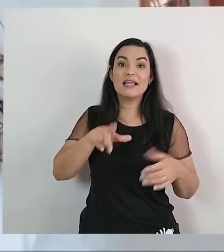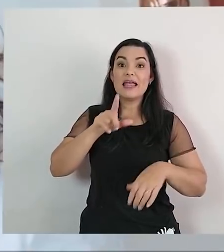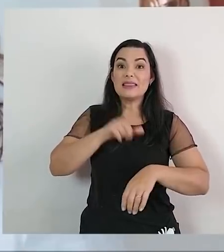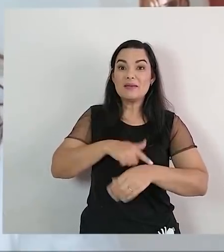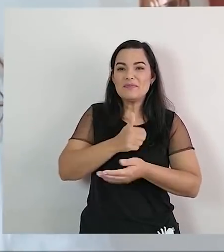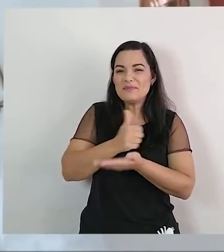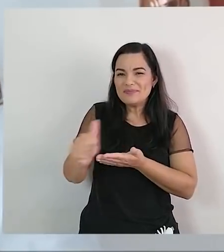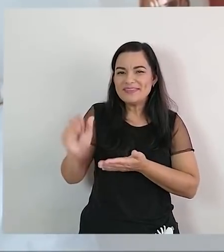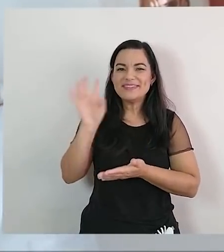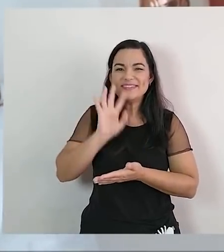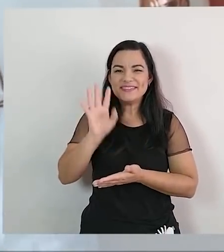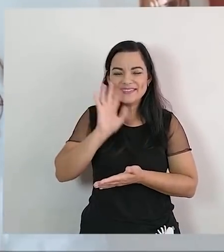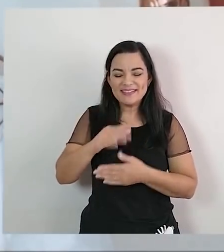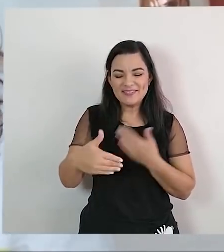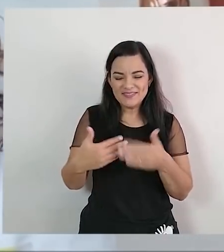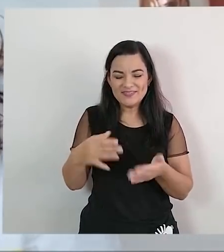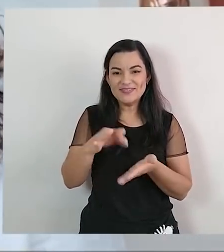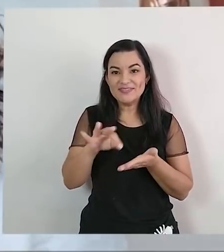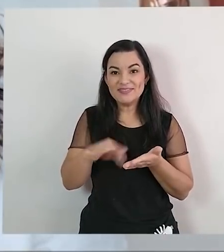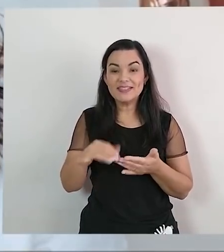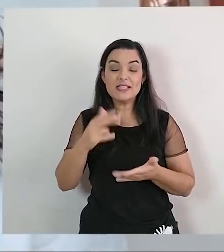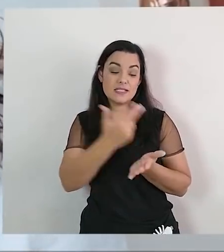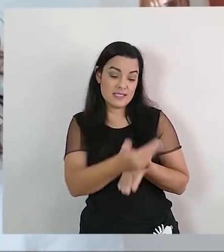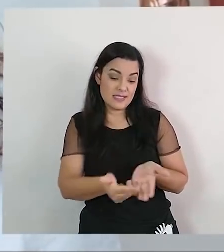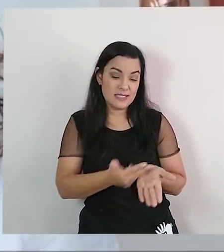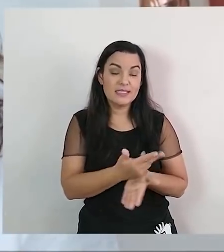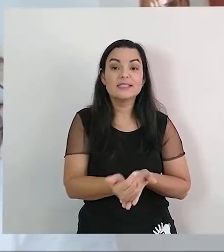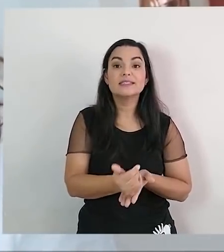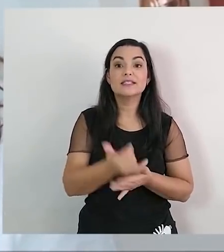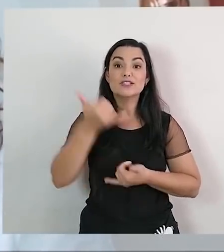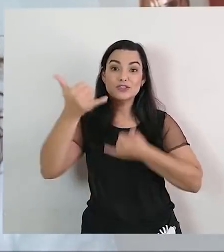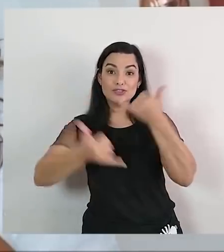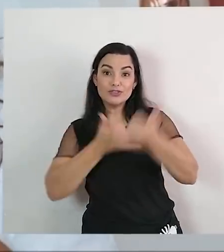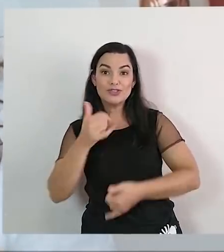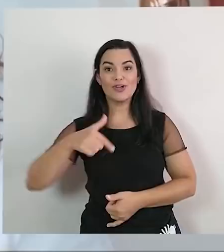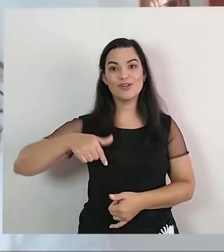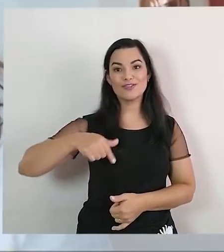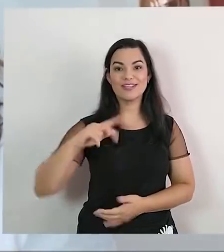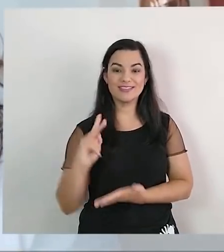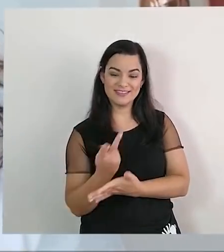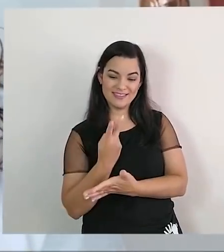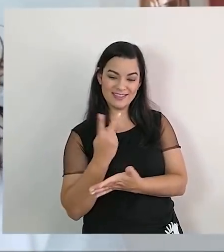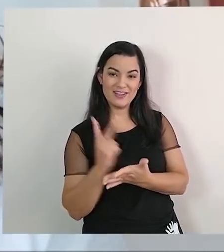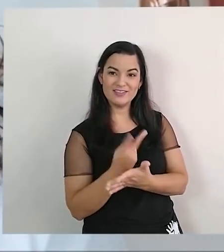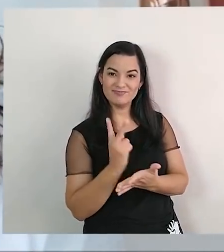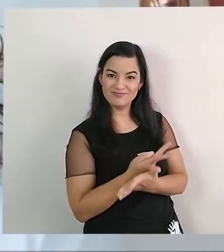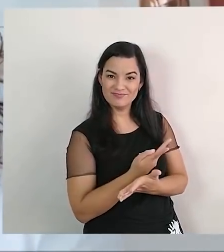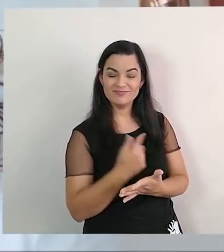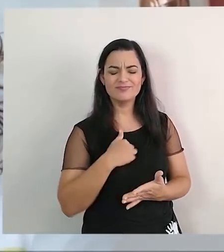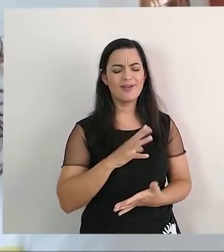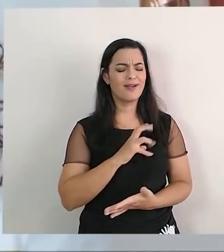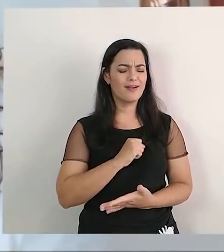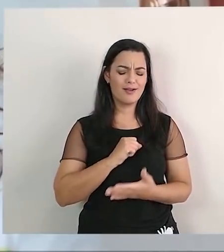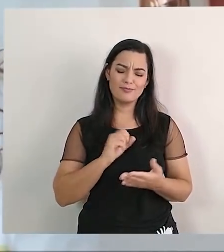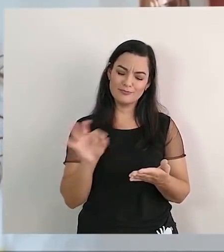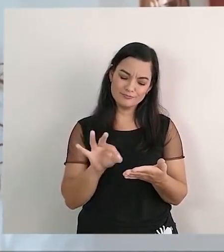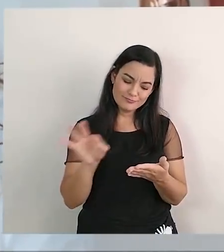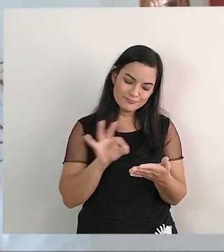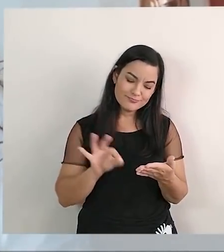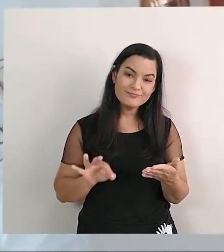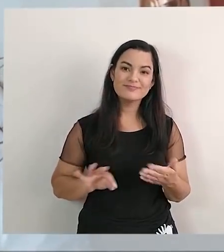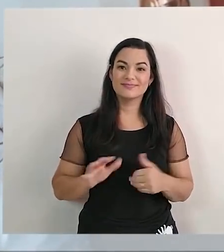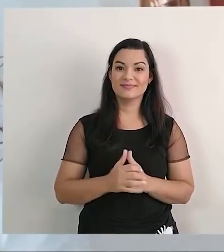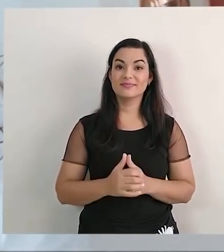passatempos, desenhos, jogos dos 7 erros. Então eu amava ficar por ali. Eu gostava